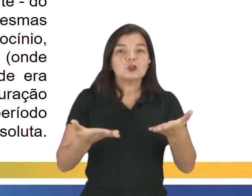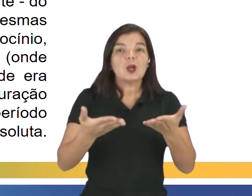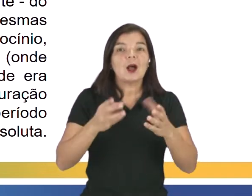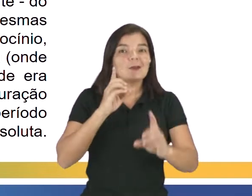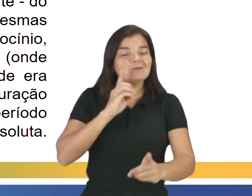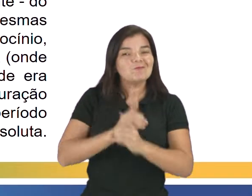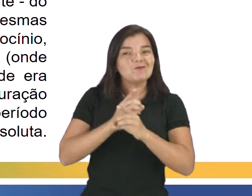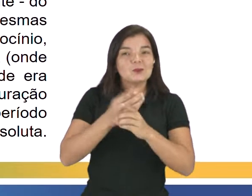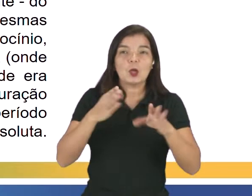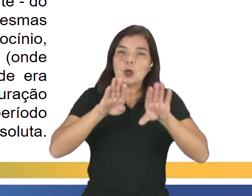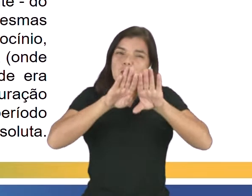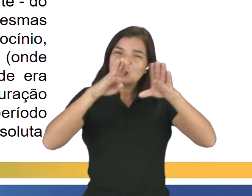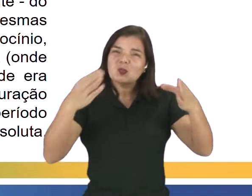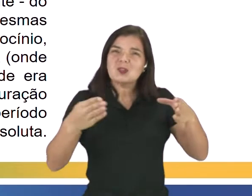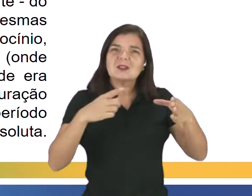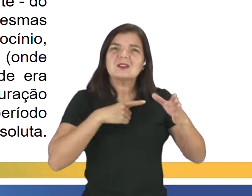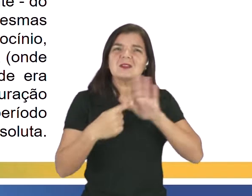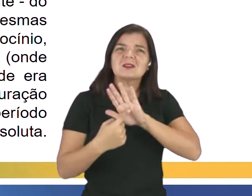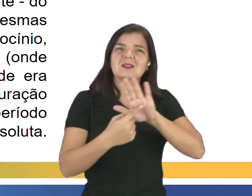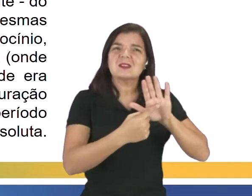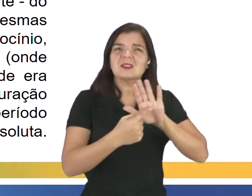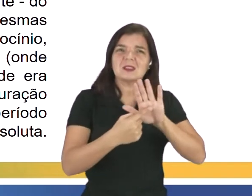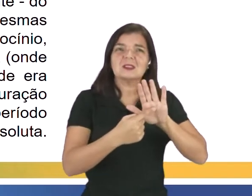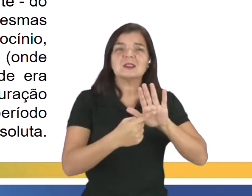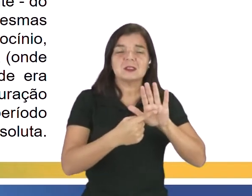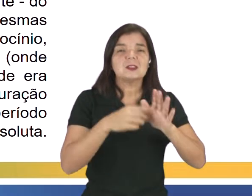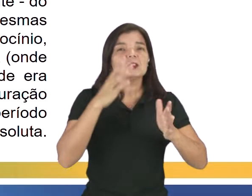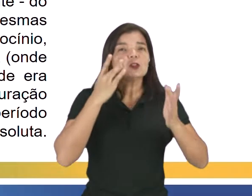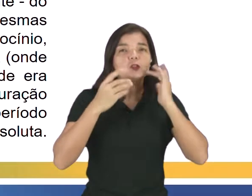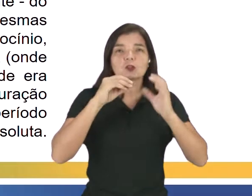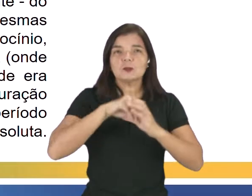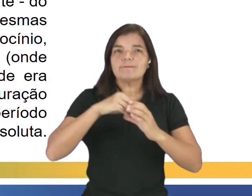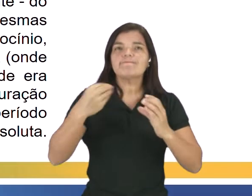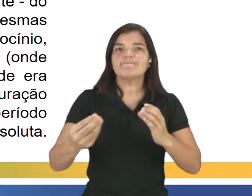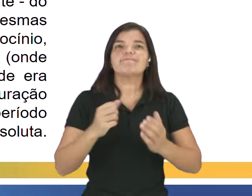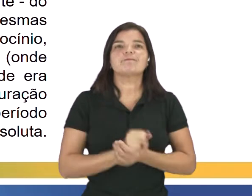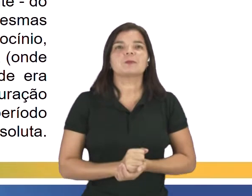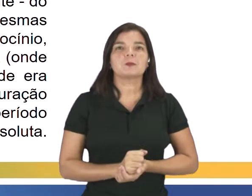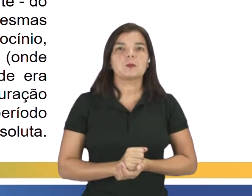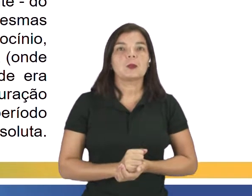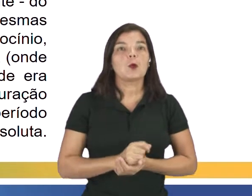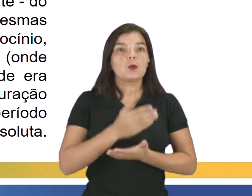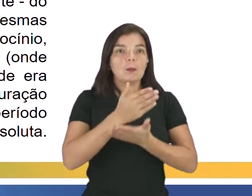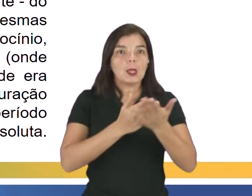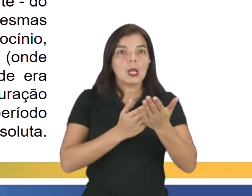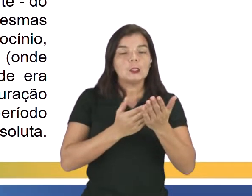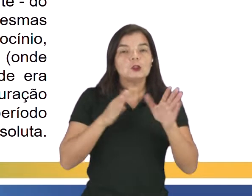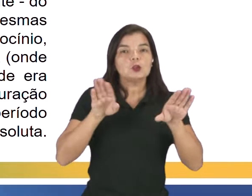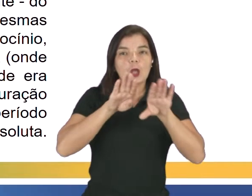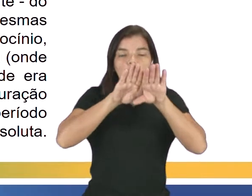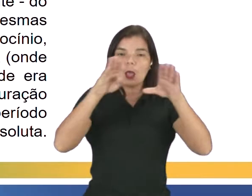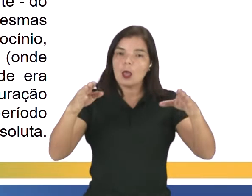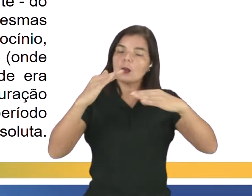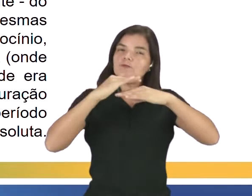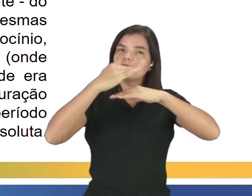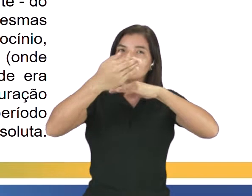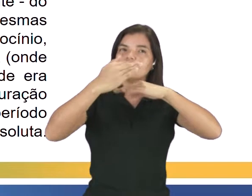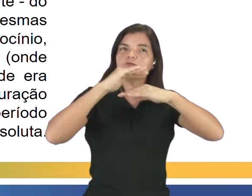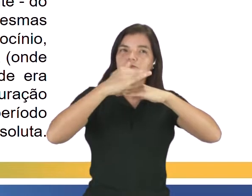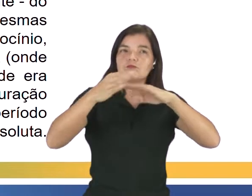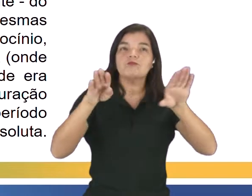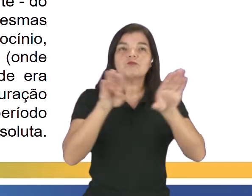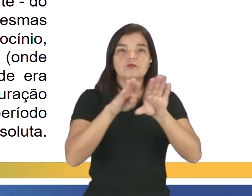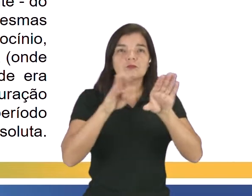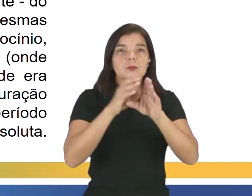ação descoberta, onde se representavam as cenas exteriores, enquanto a outra metade era